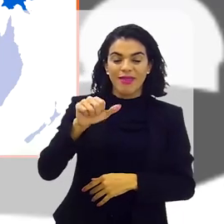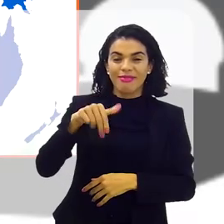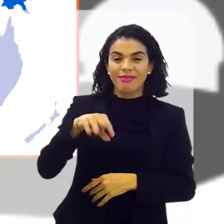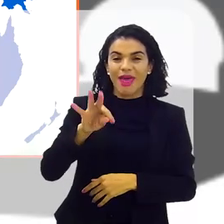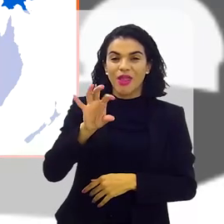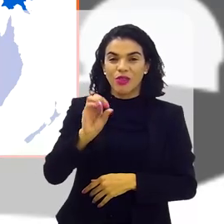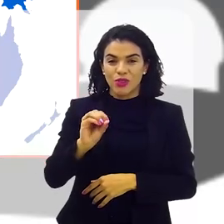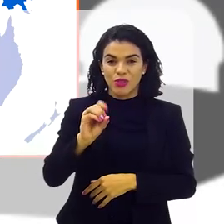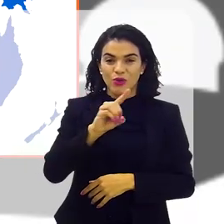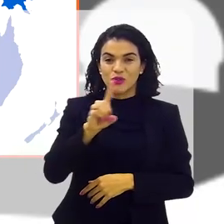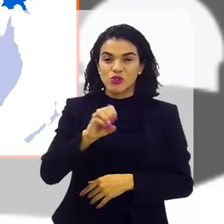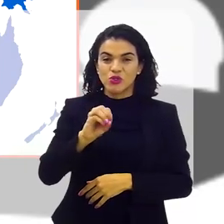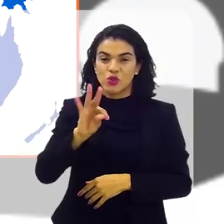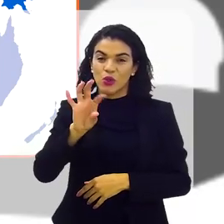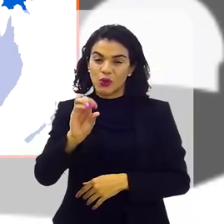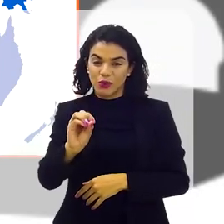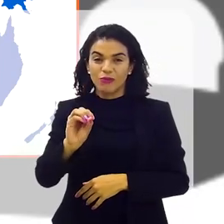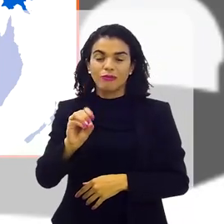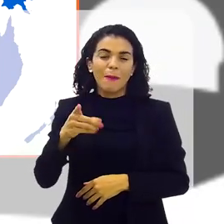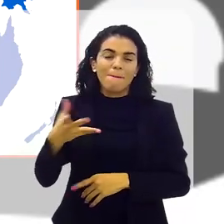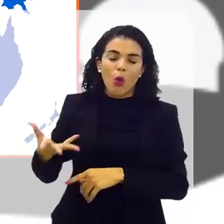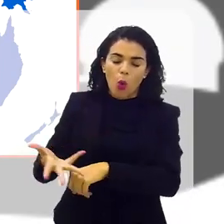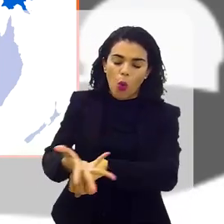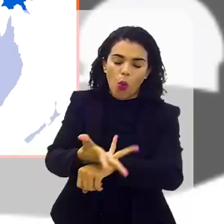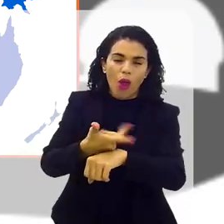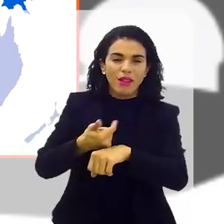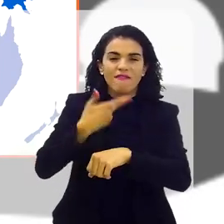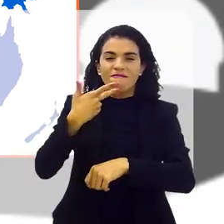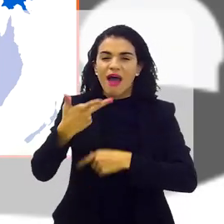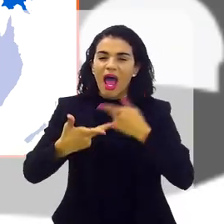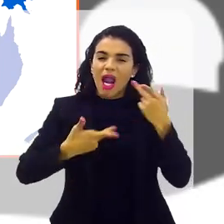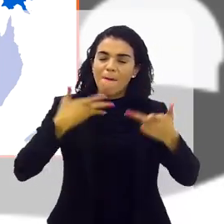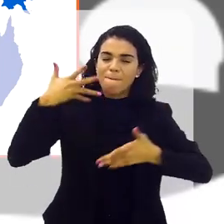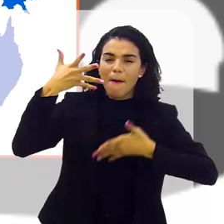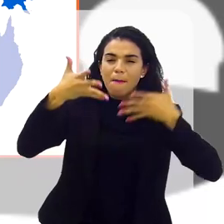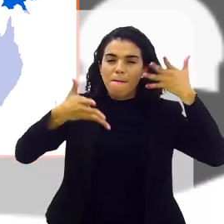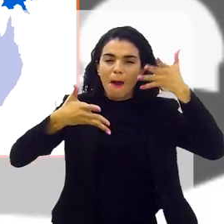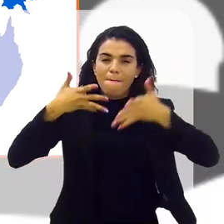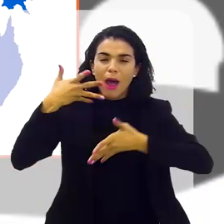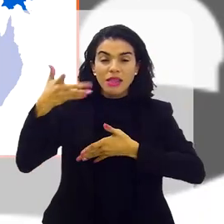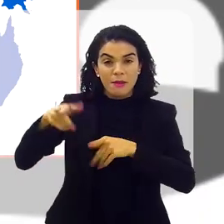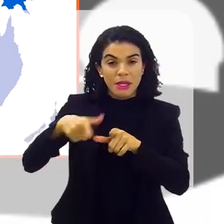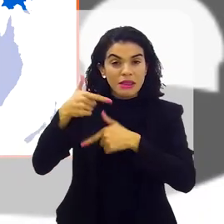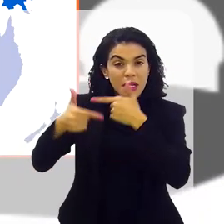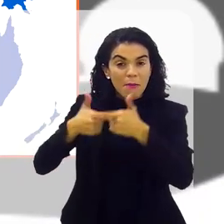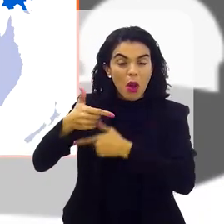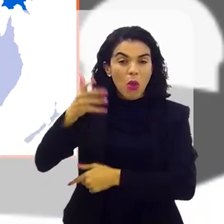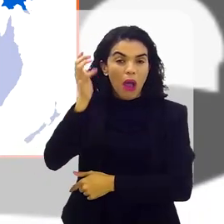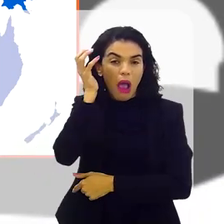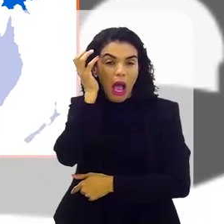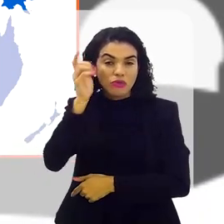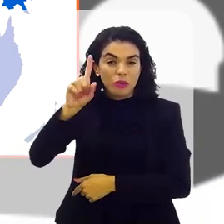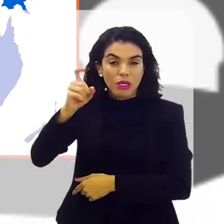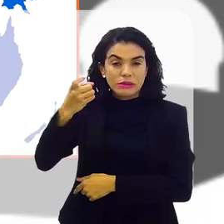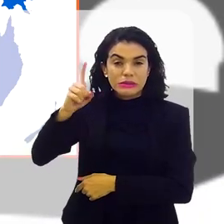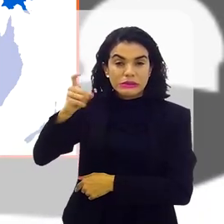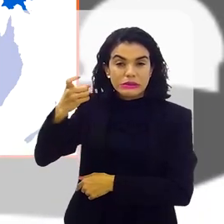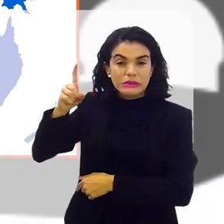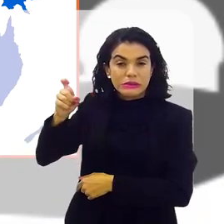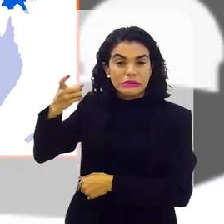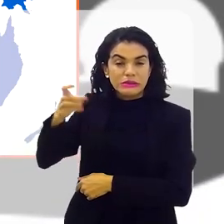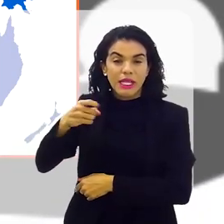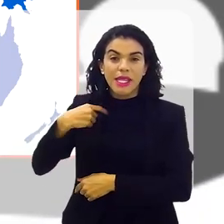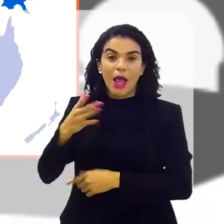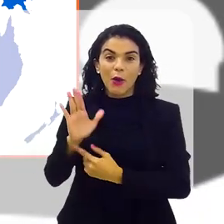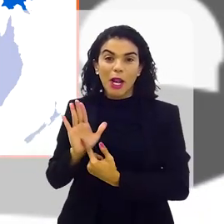que é multi né Cheio de qualidades fala super bem jornalista radialista e tá emprestando um pouco